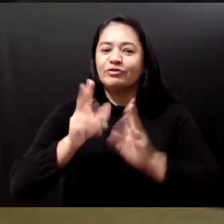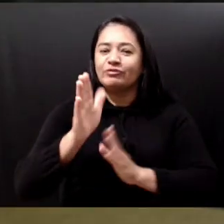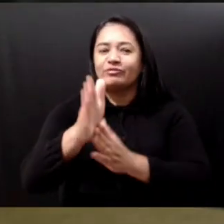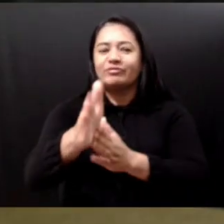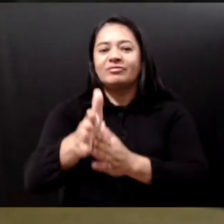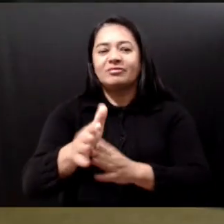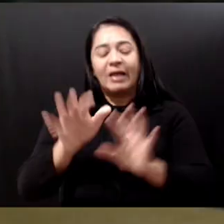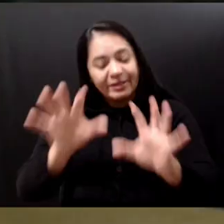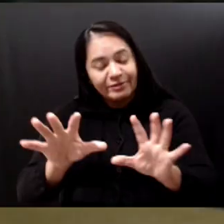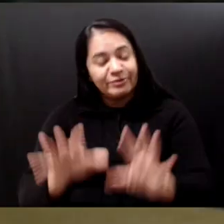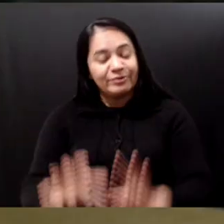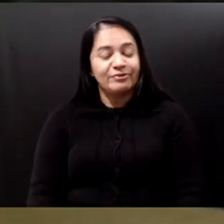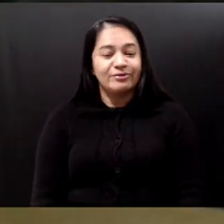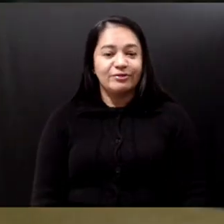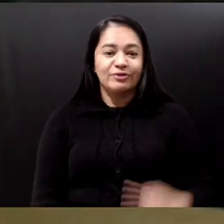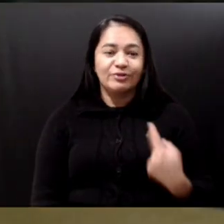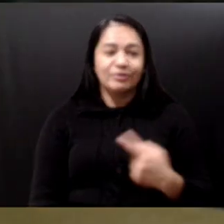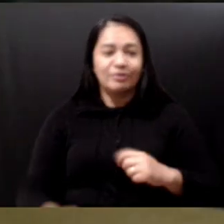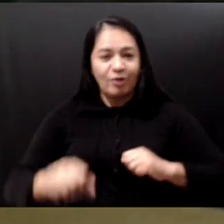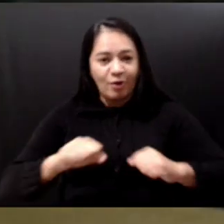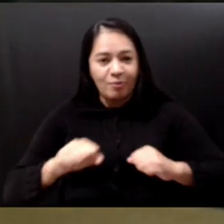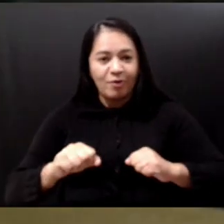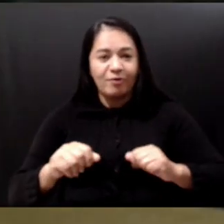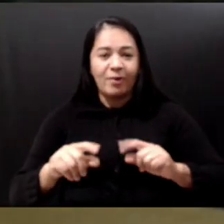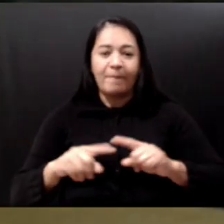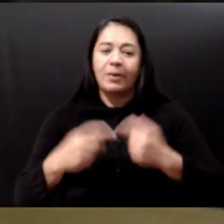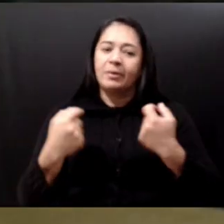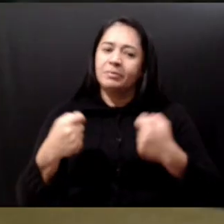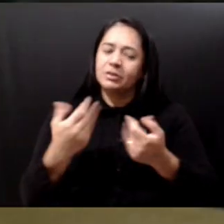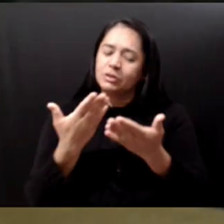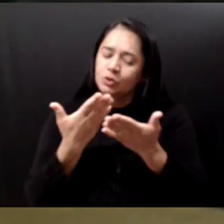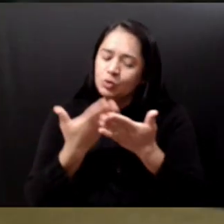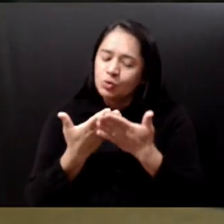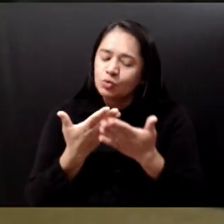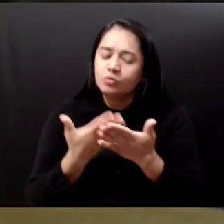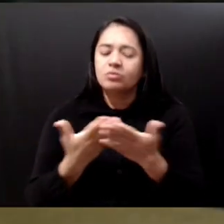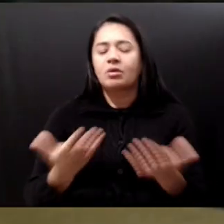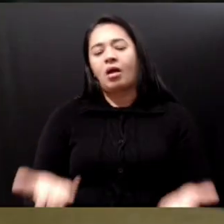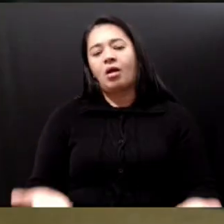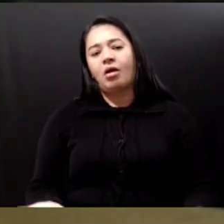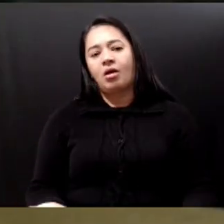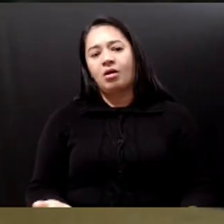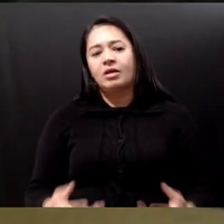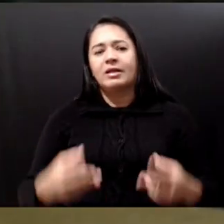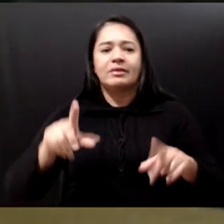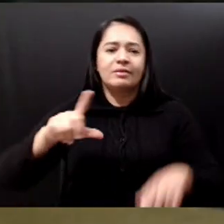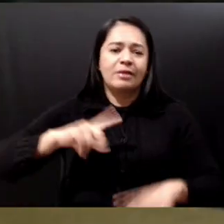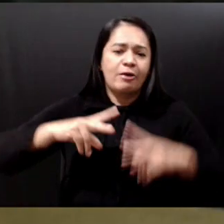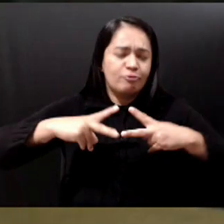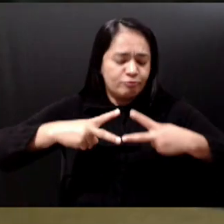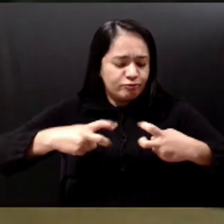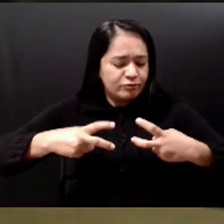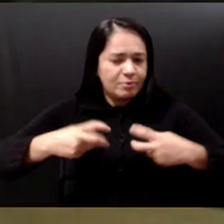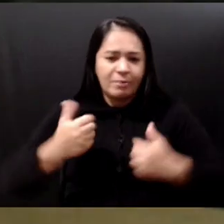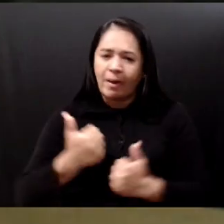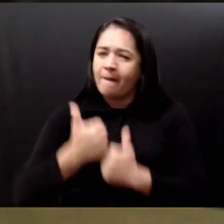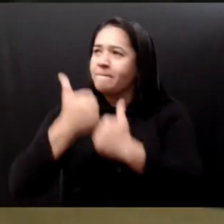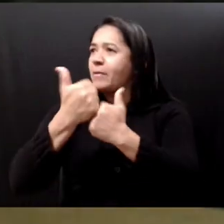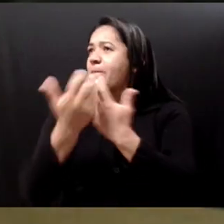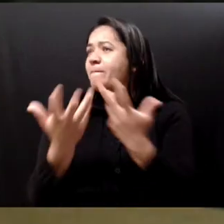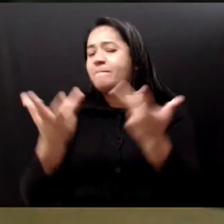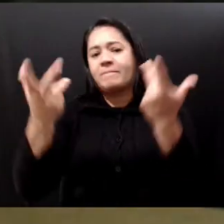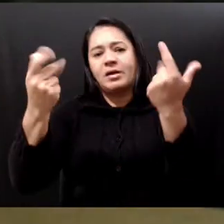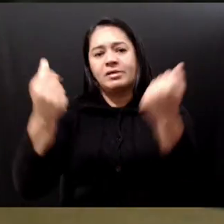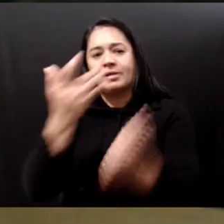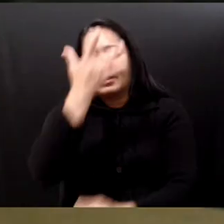nos move. Agora a gente precisa estudar, né, Verusca? Nós temos o Sebrae, que dá um mega apoio. Nós temos pessoas como você, né,